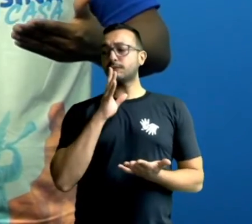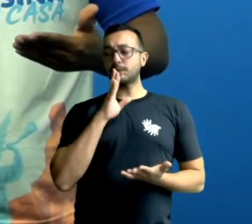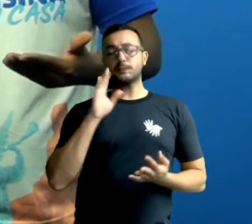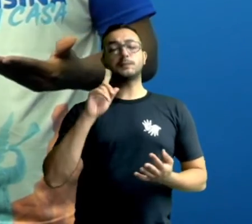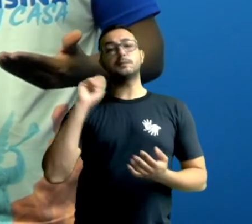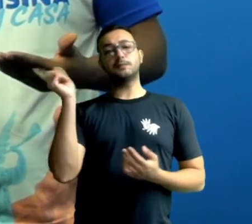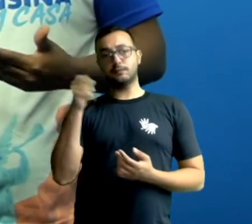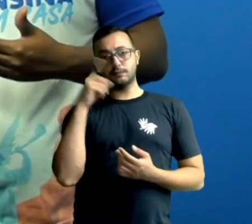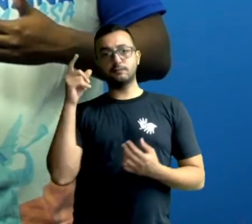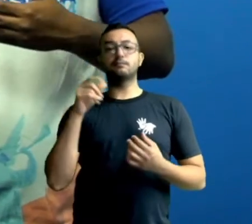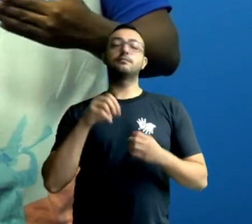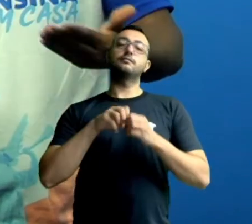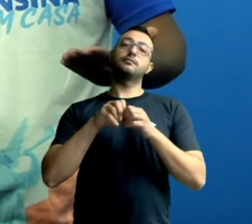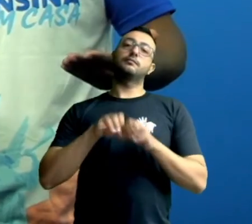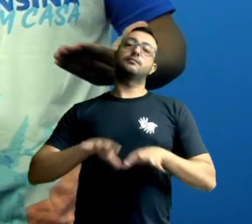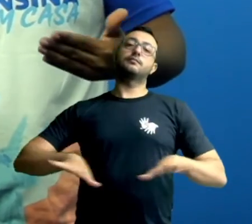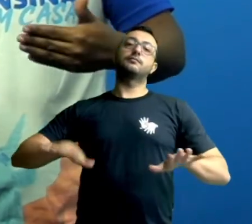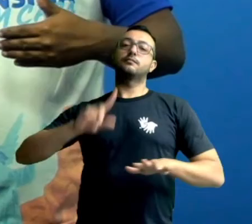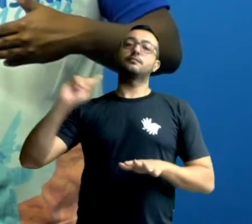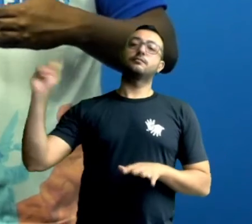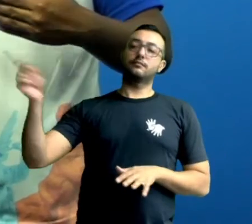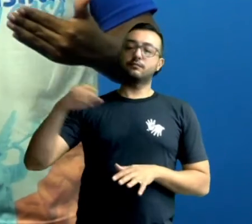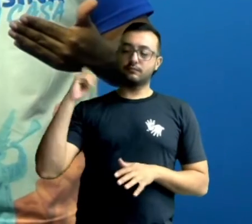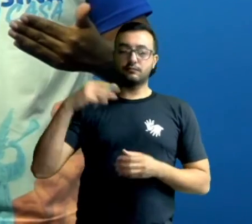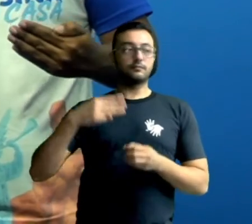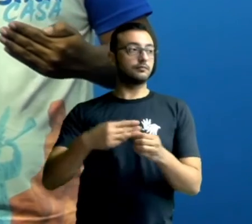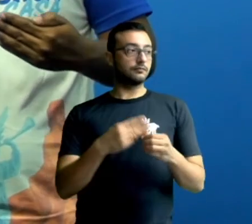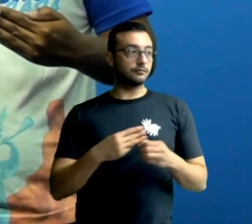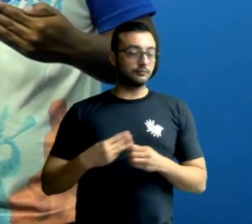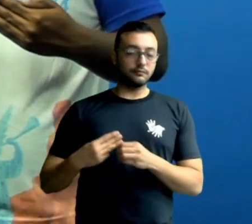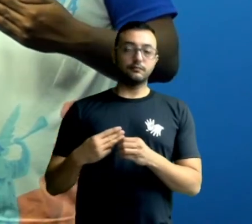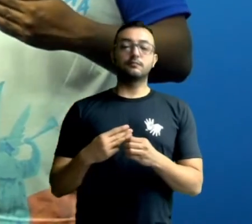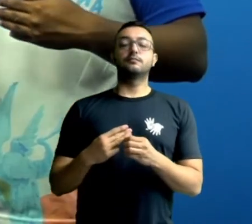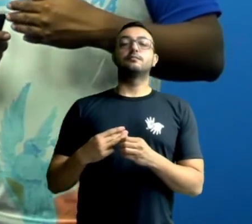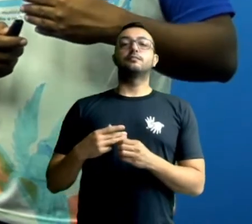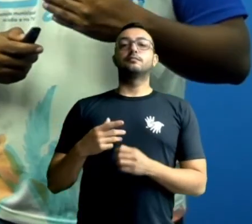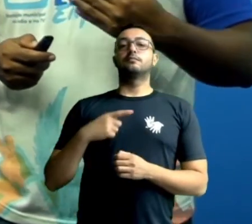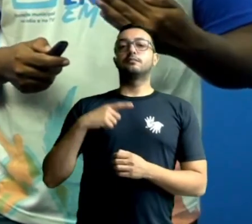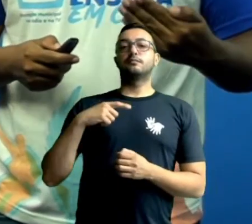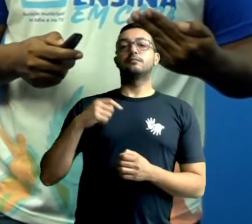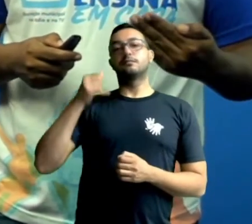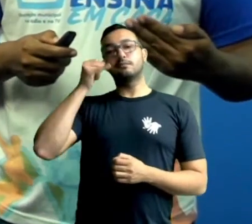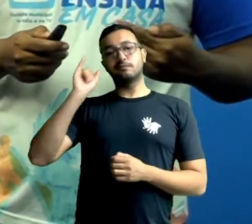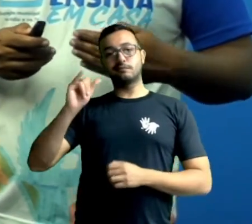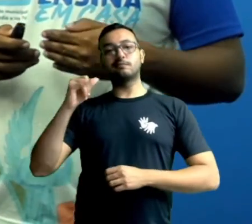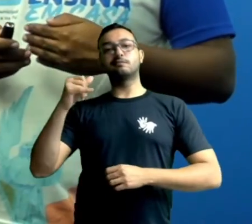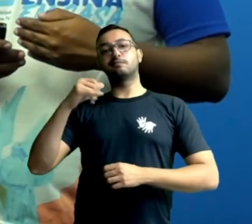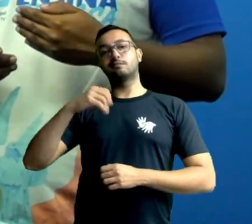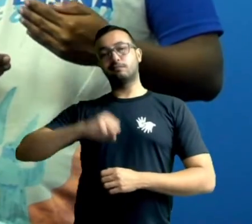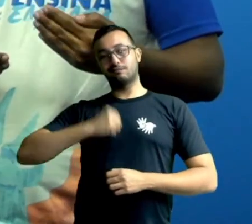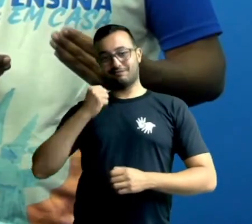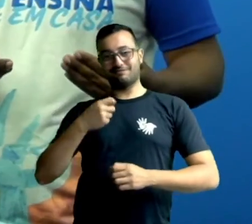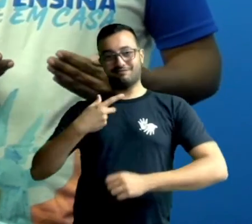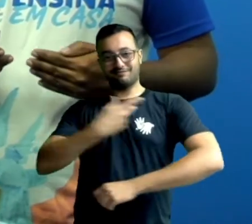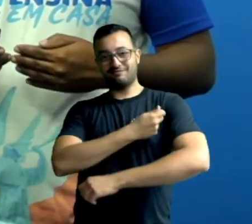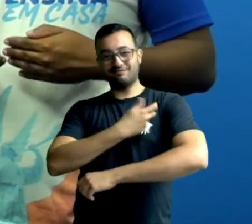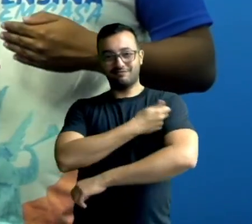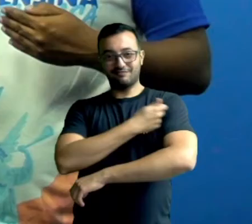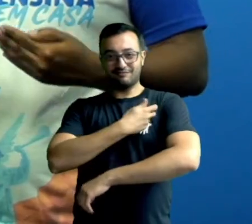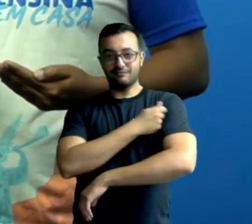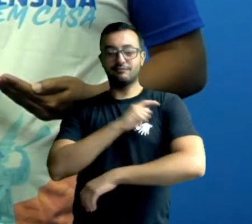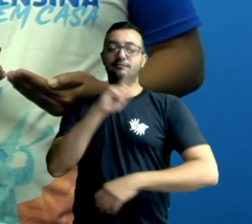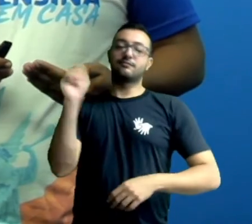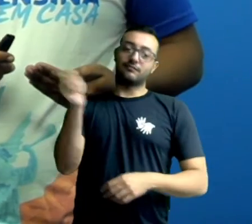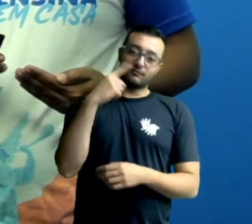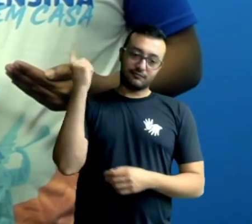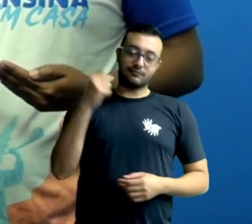conhecida nas campanhas que nós conhecemos no nosso município, na campanha antirrábica, né, em que os nossos cães e gatos